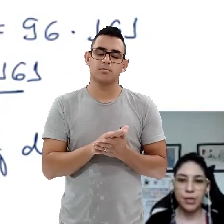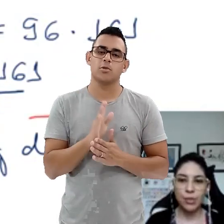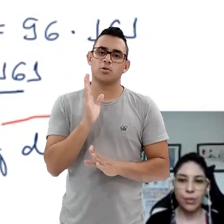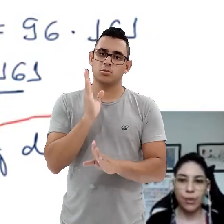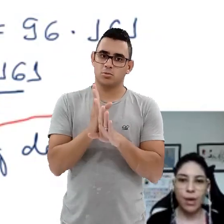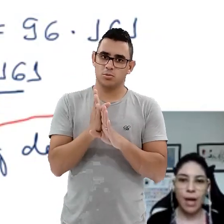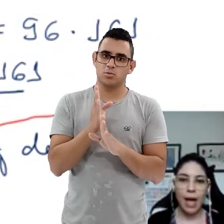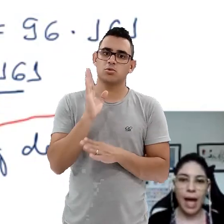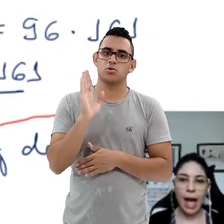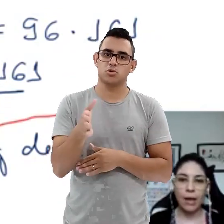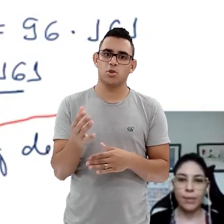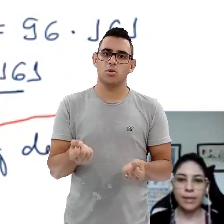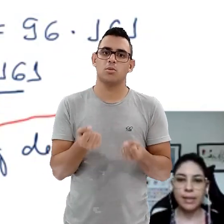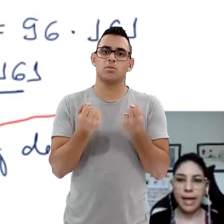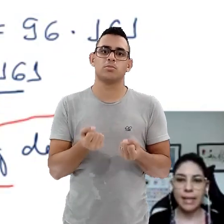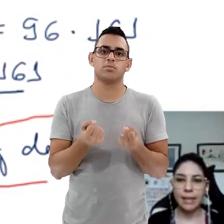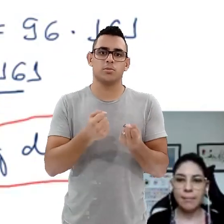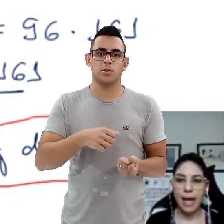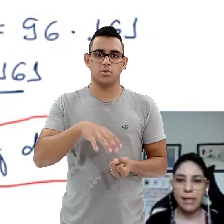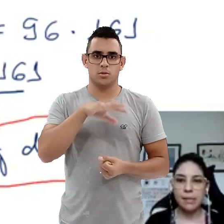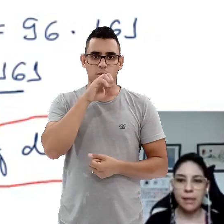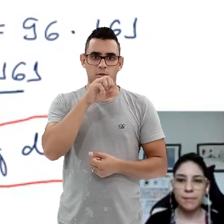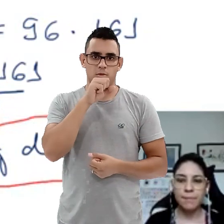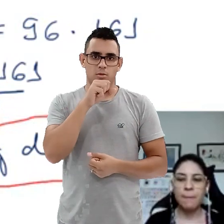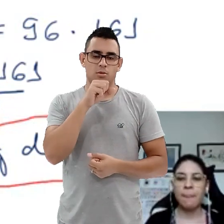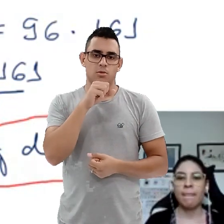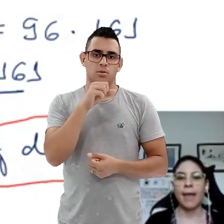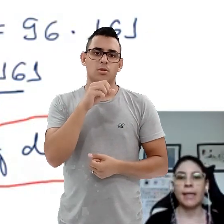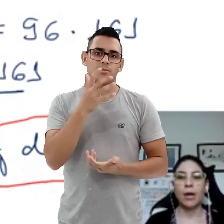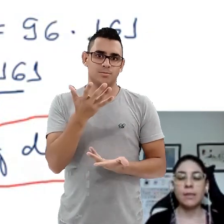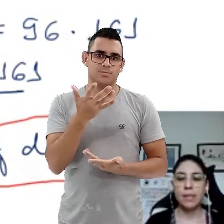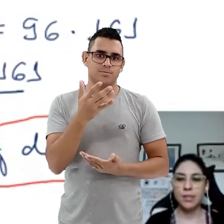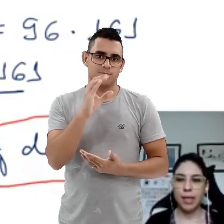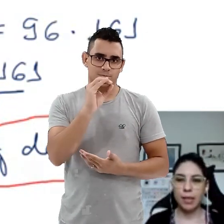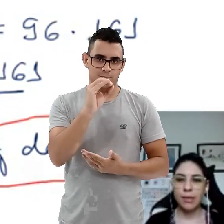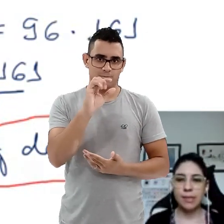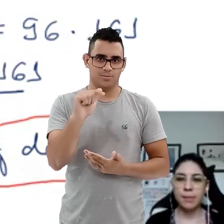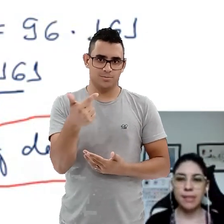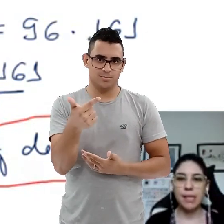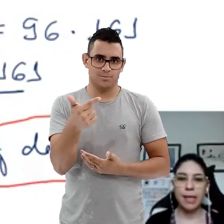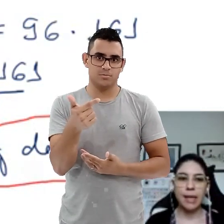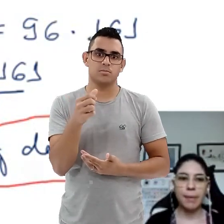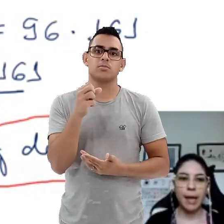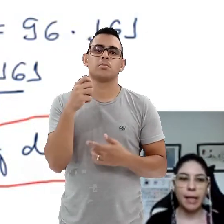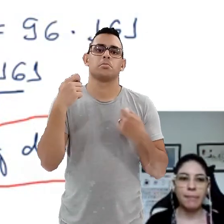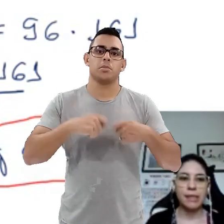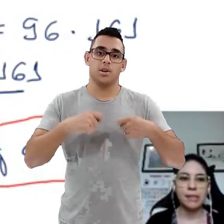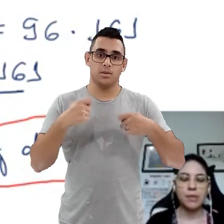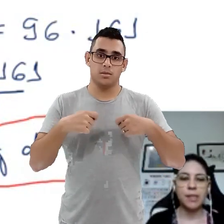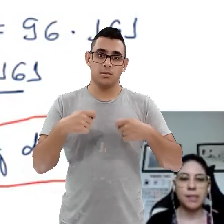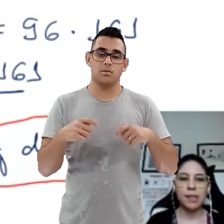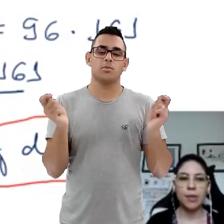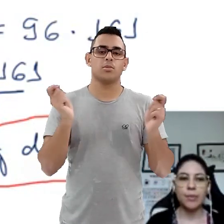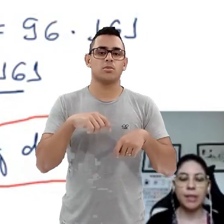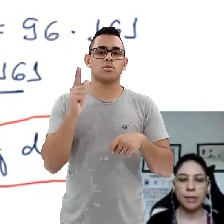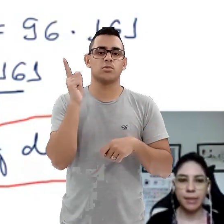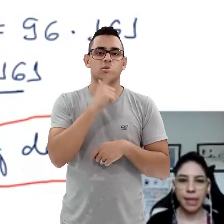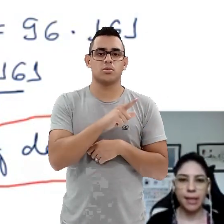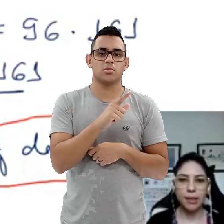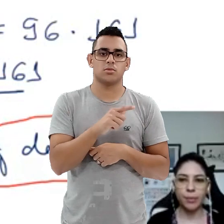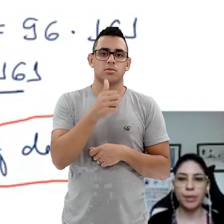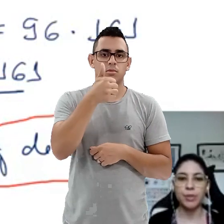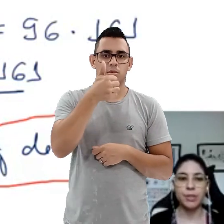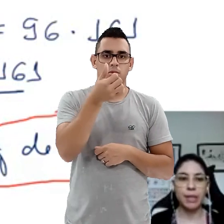já achou a quantidade de massa de oxigênio que se precisaria para queimar 161